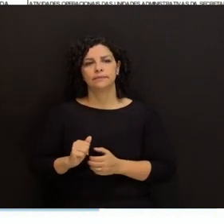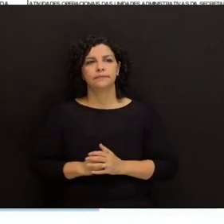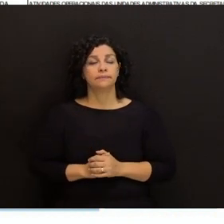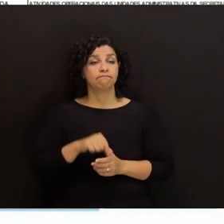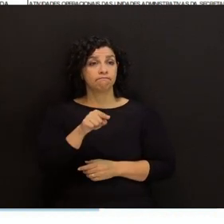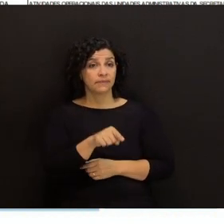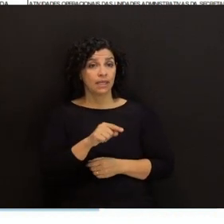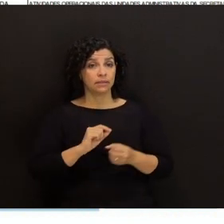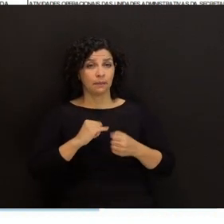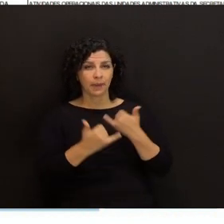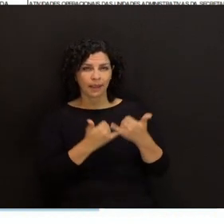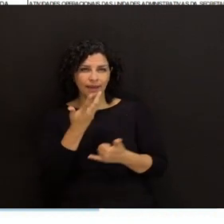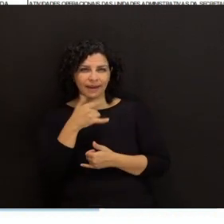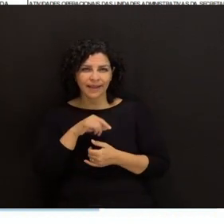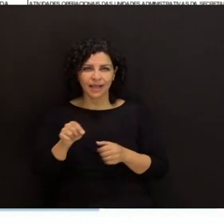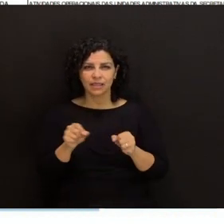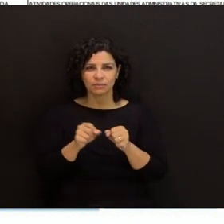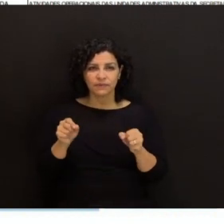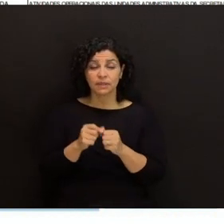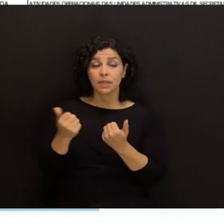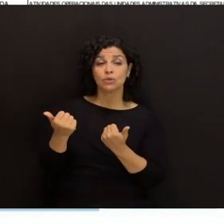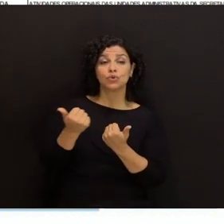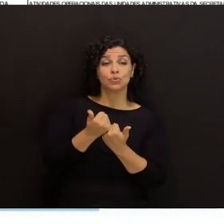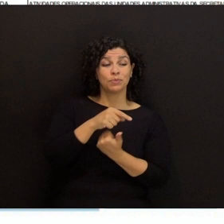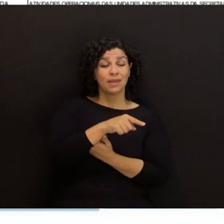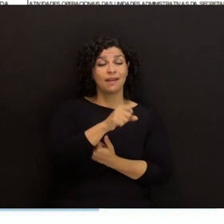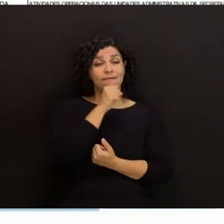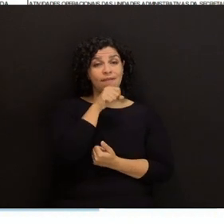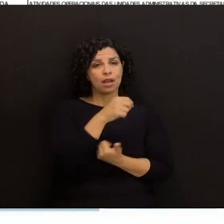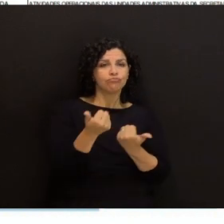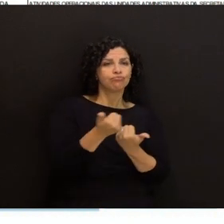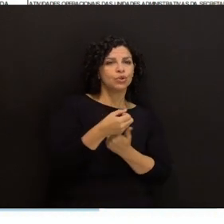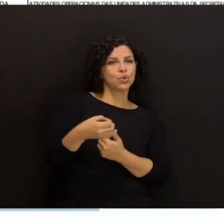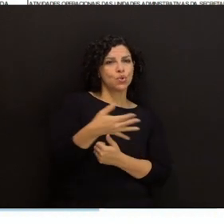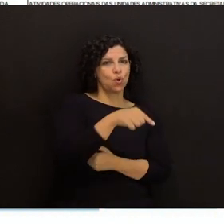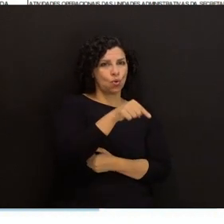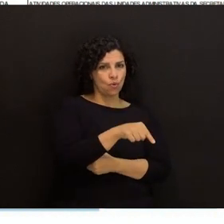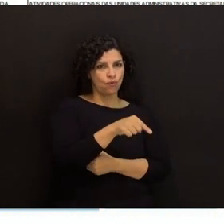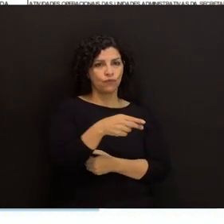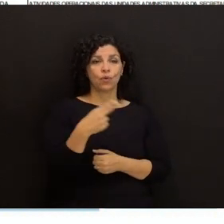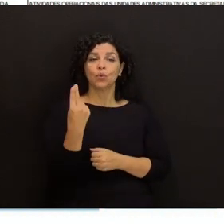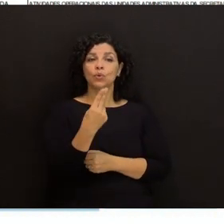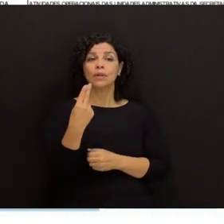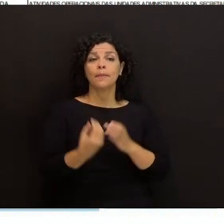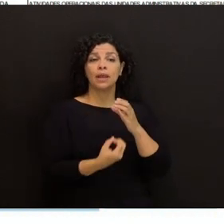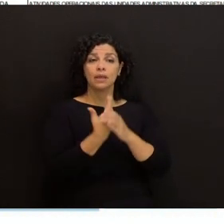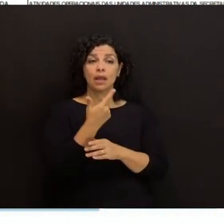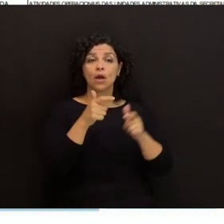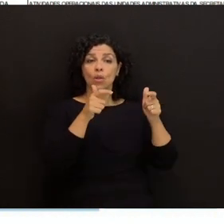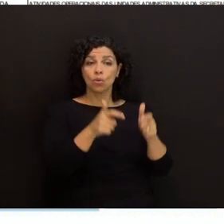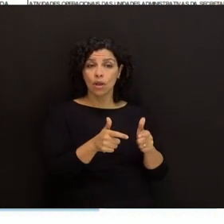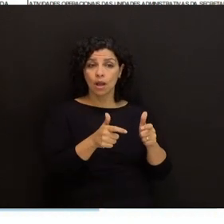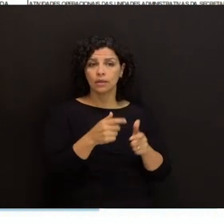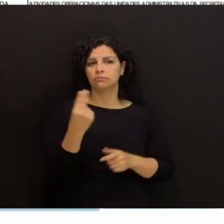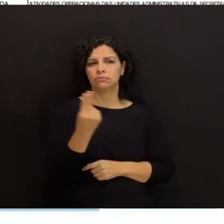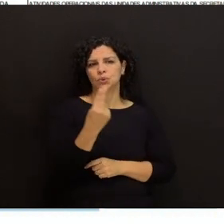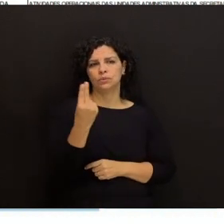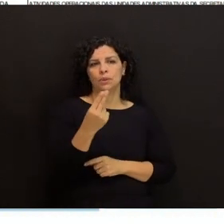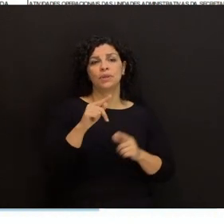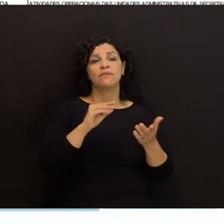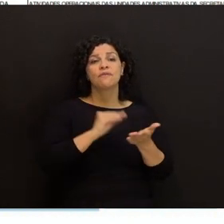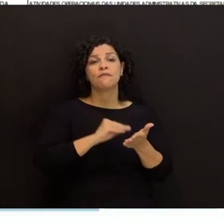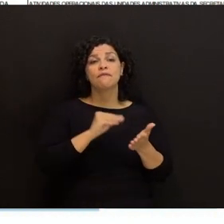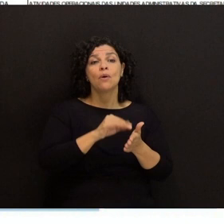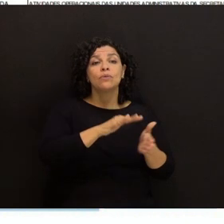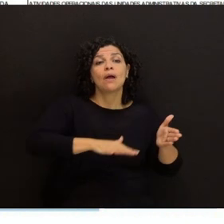esse parquinho a gente pediu para fazer a substituição porque não foi possível a implantação dele devido à falta